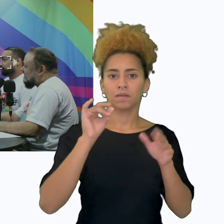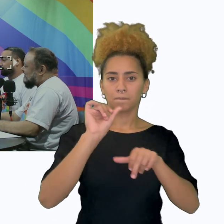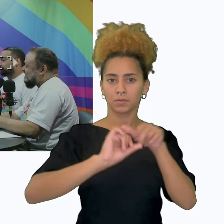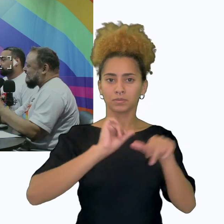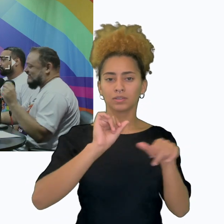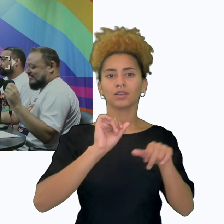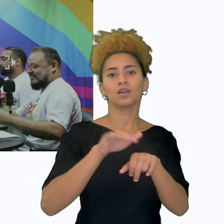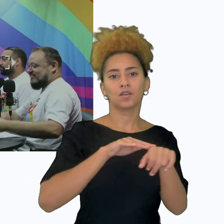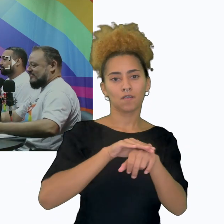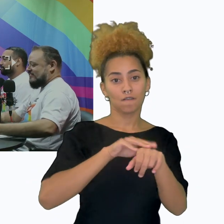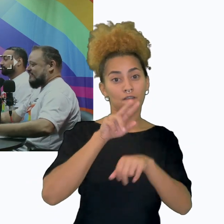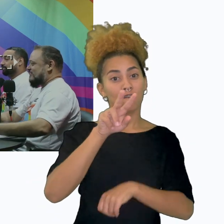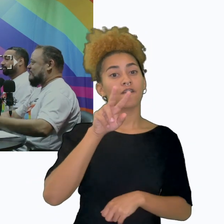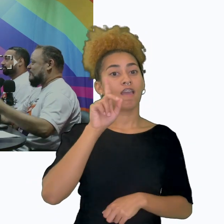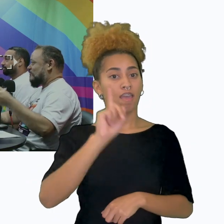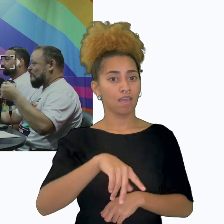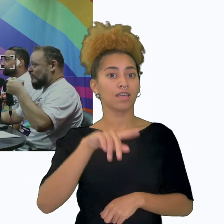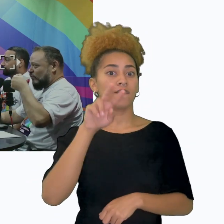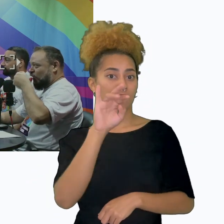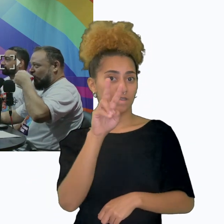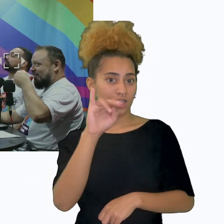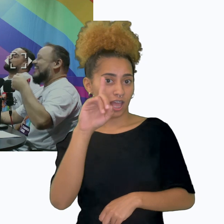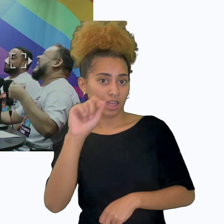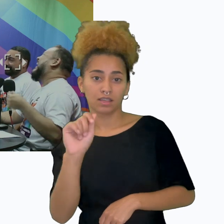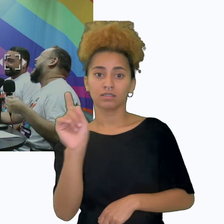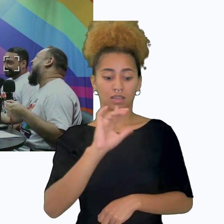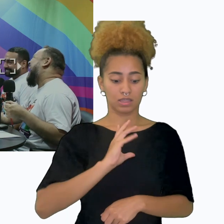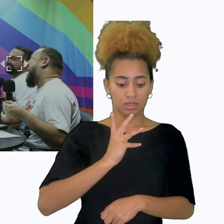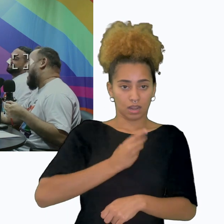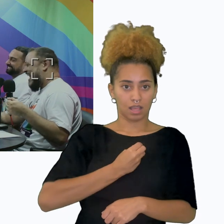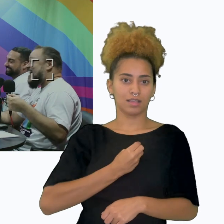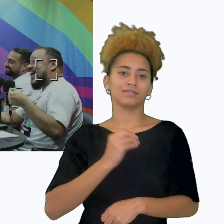gente já muda logo de conversa viada pra conversa transviada.